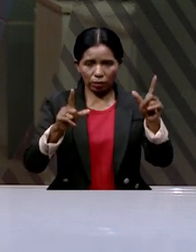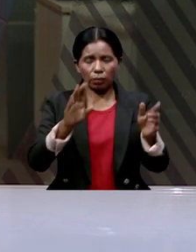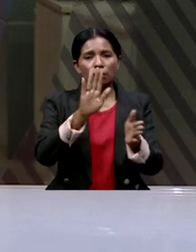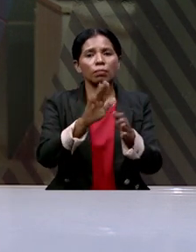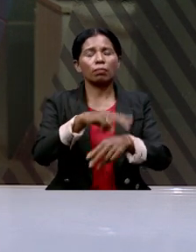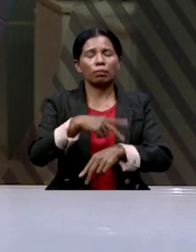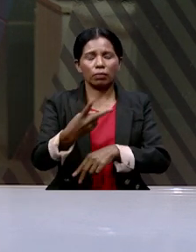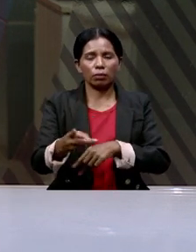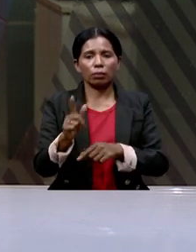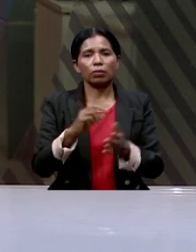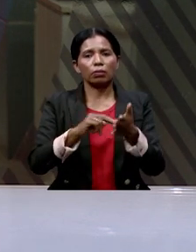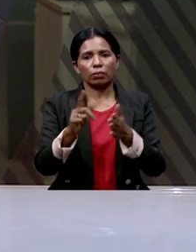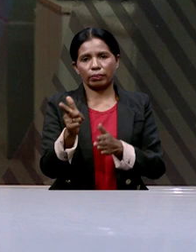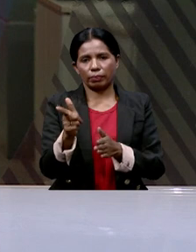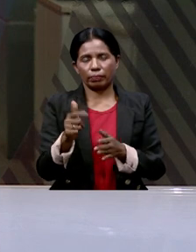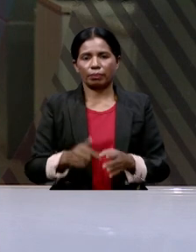Ronolo.